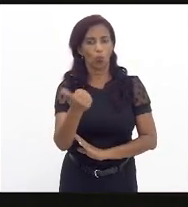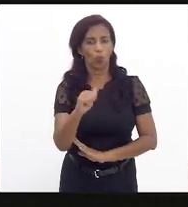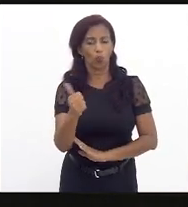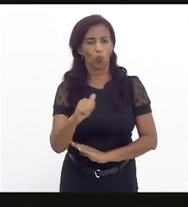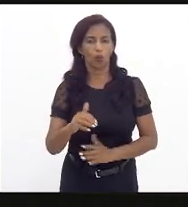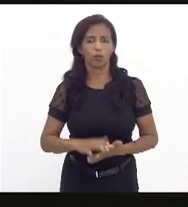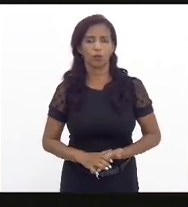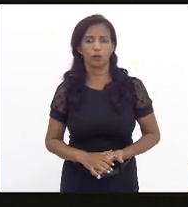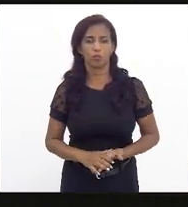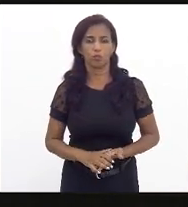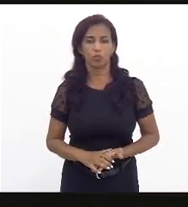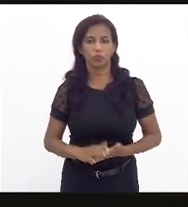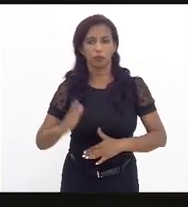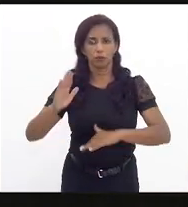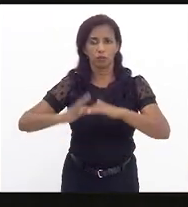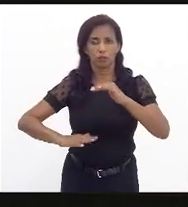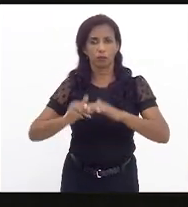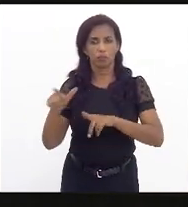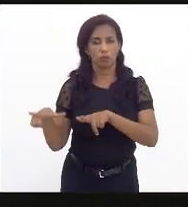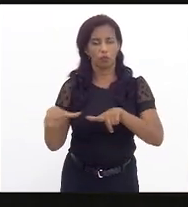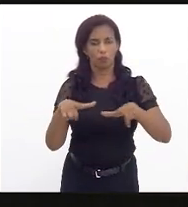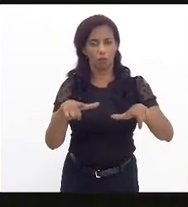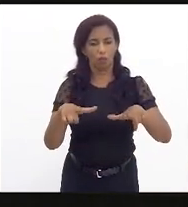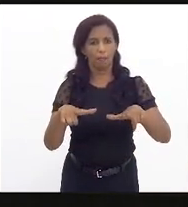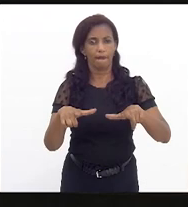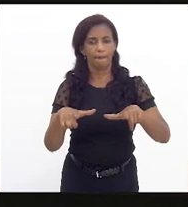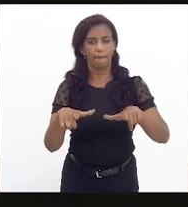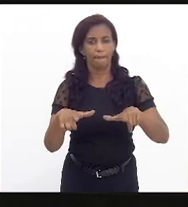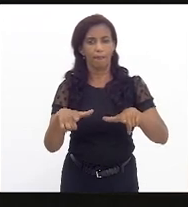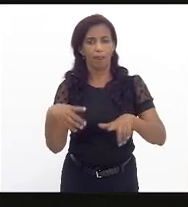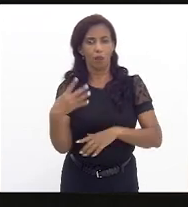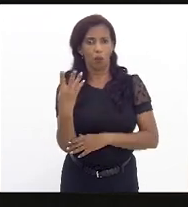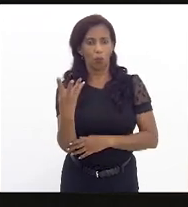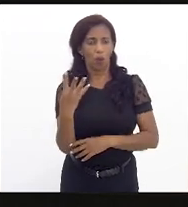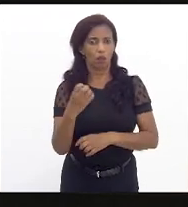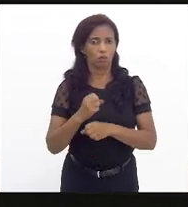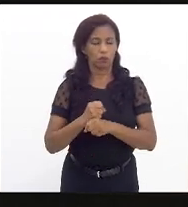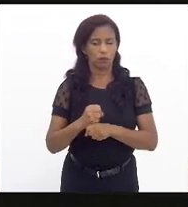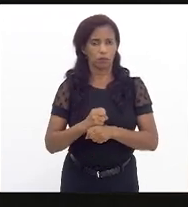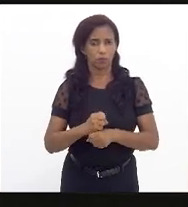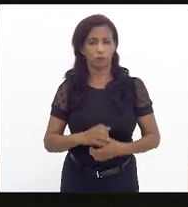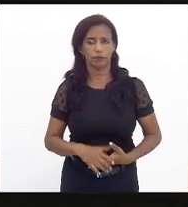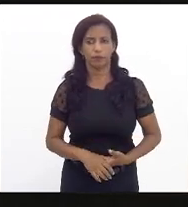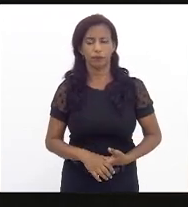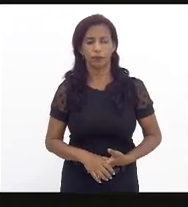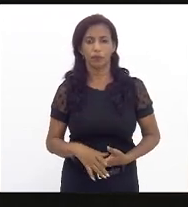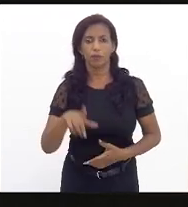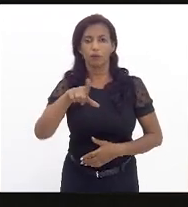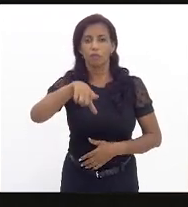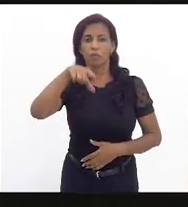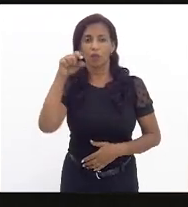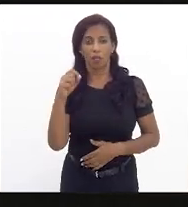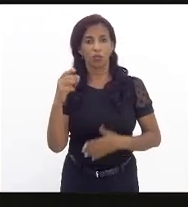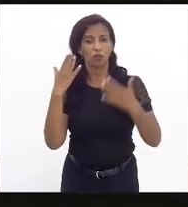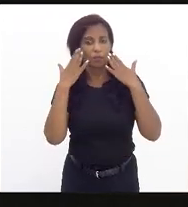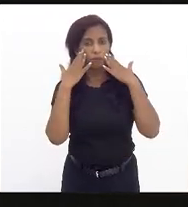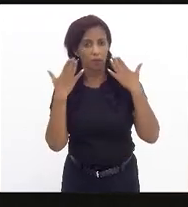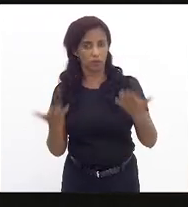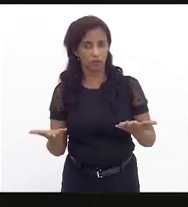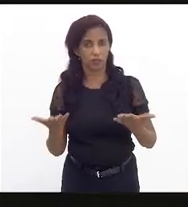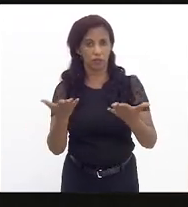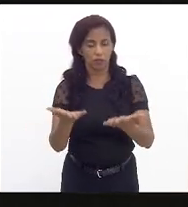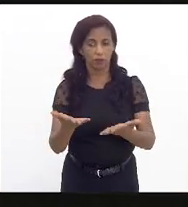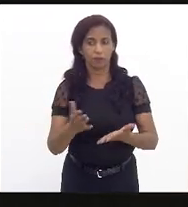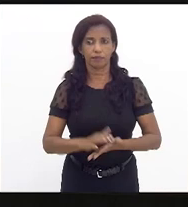do competente diploma legal, o mandato de 4 anos. A opção ora manifestada deriva